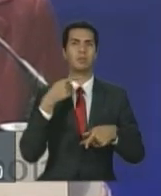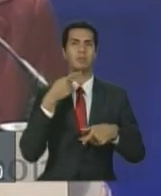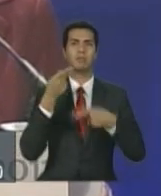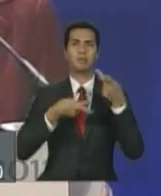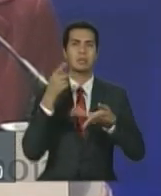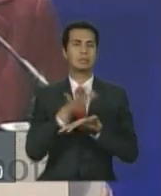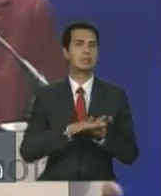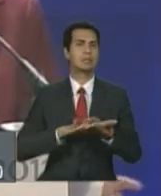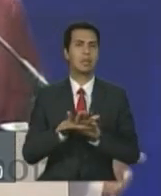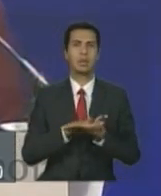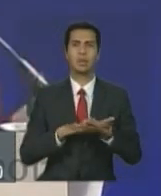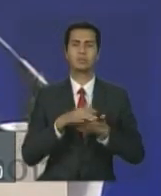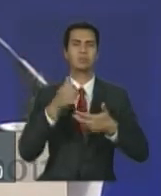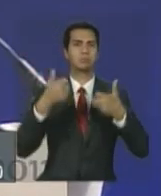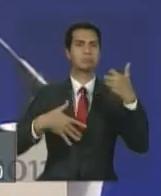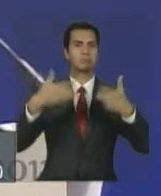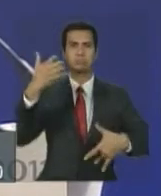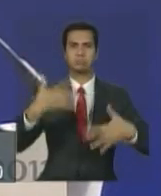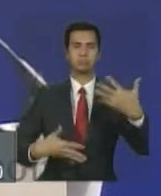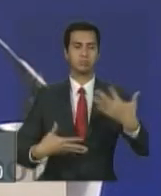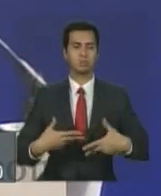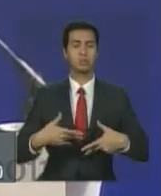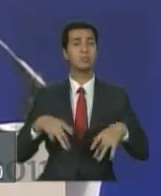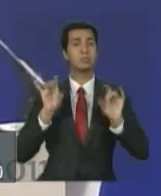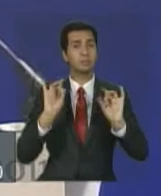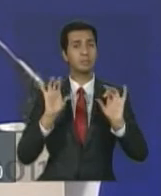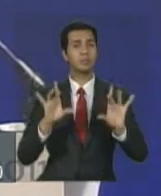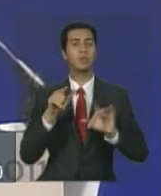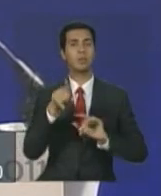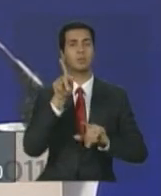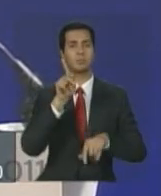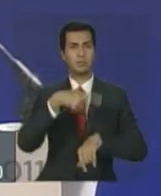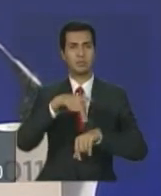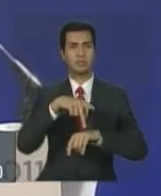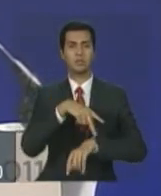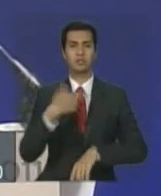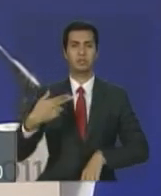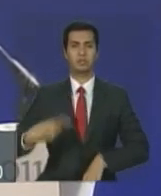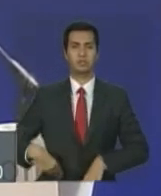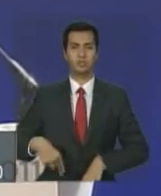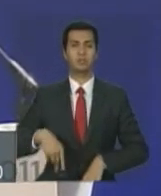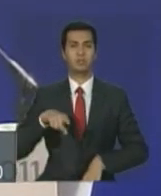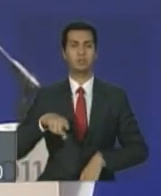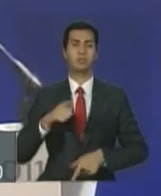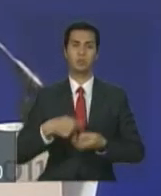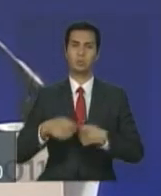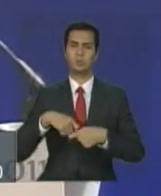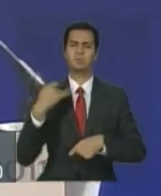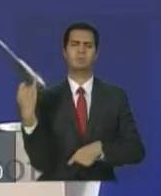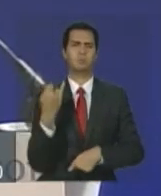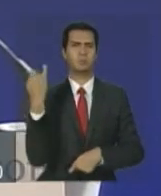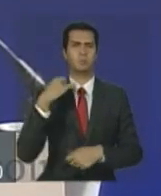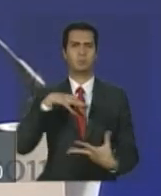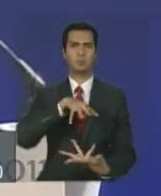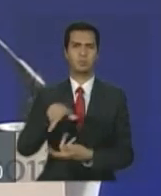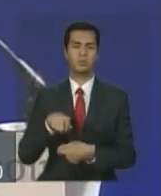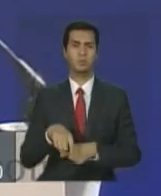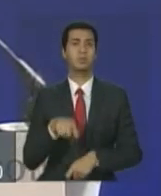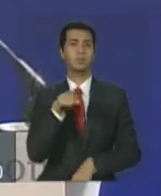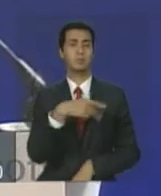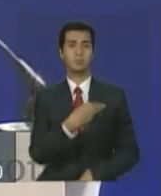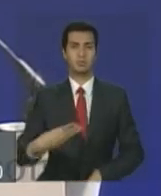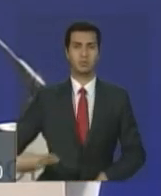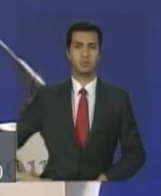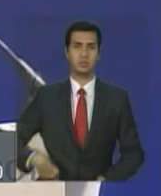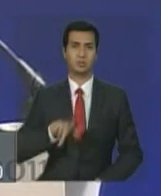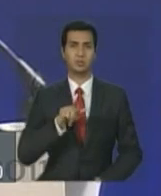abordasse, especificamente com a China, que é o maior parceiro comercial do Brasil, uma das maiores economias do mundo. Seu ministro Guido